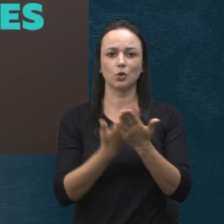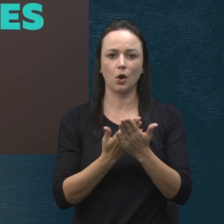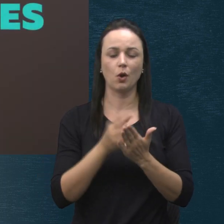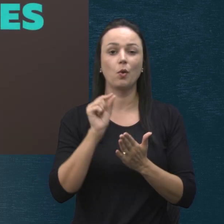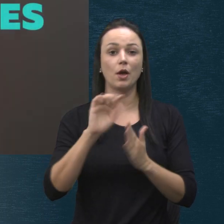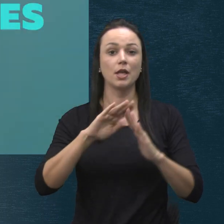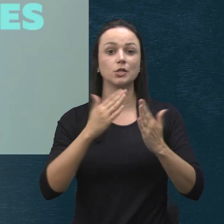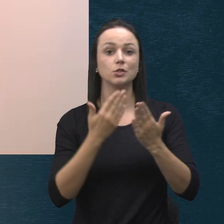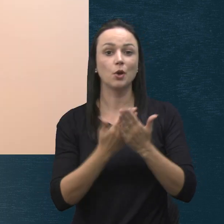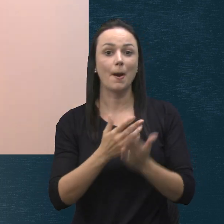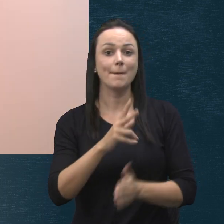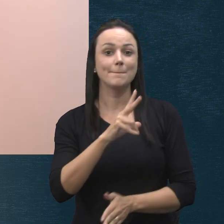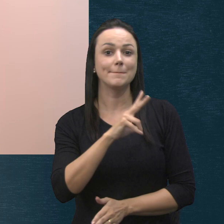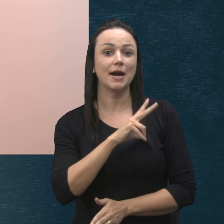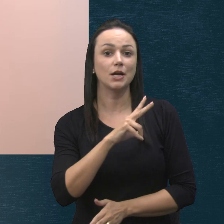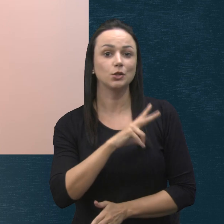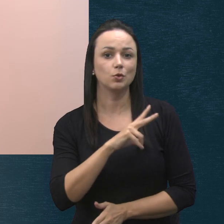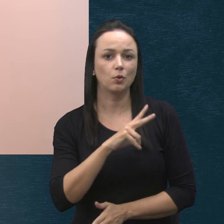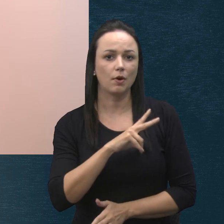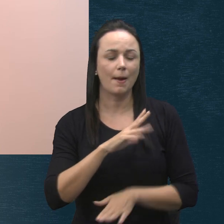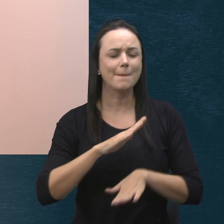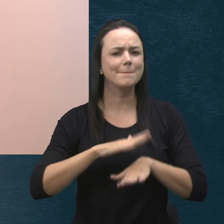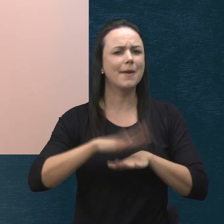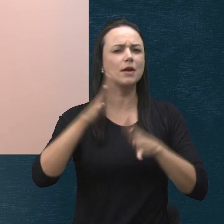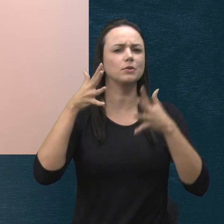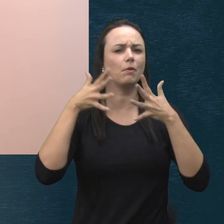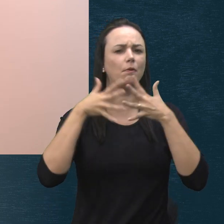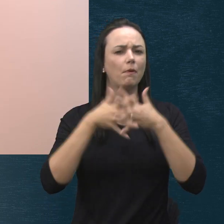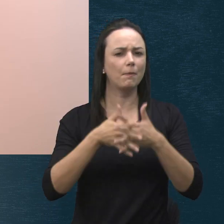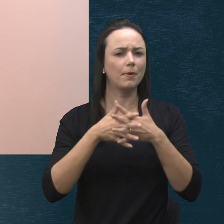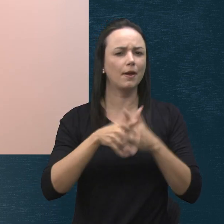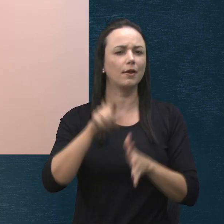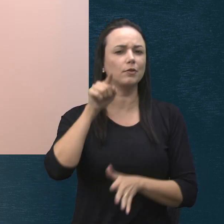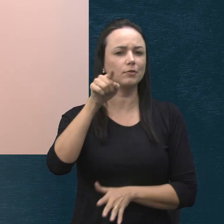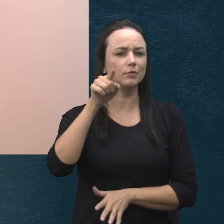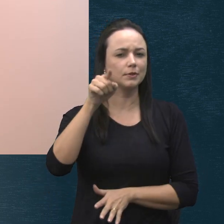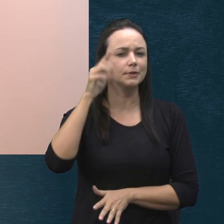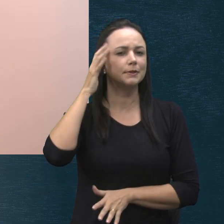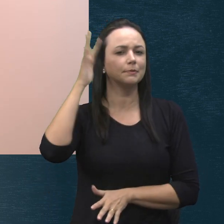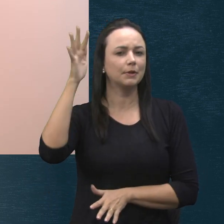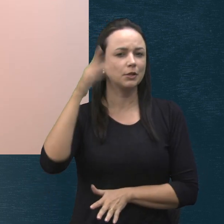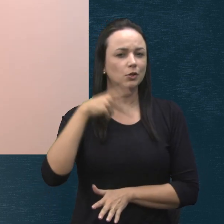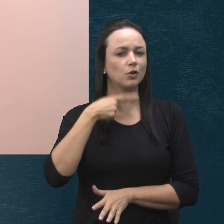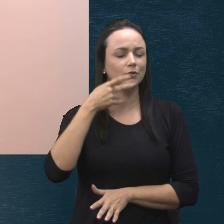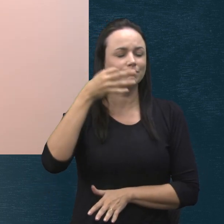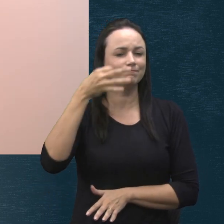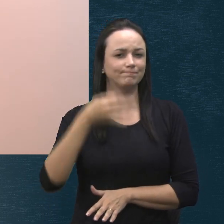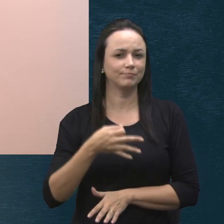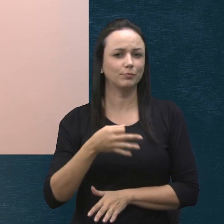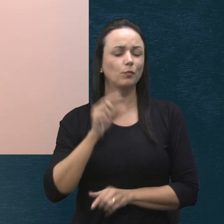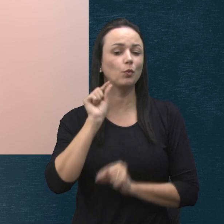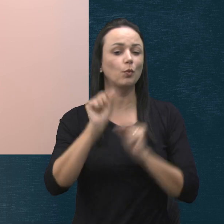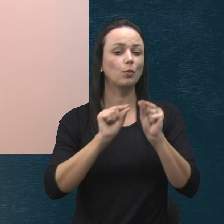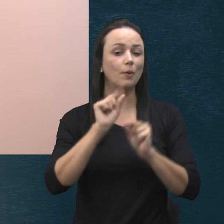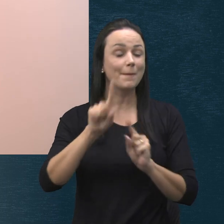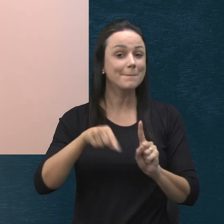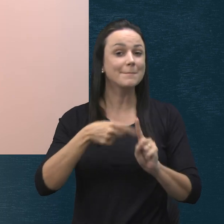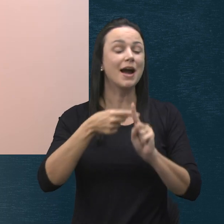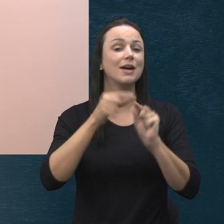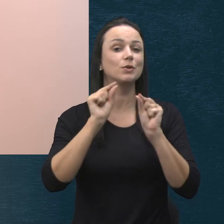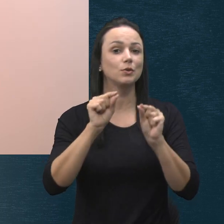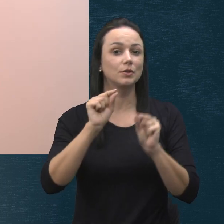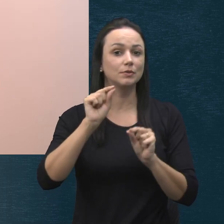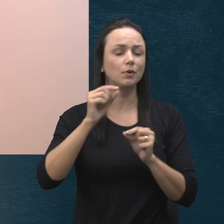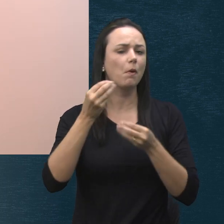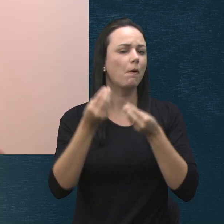escolas particulares. É muito mais complicado do que vocês imaginam, pode ter certeza do que eu estou te falando. E mais do que isso, a solução